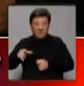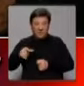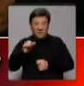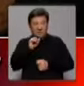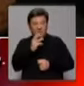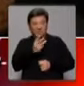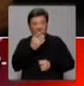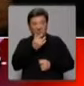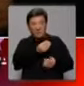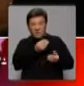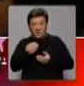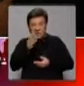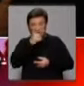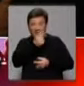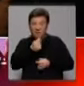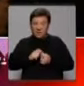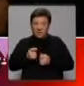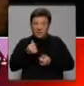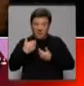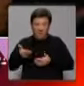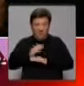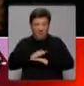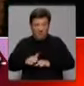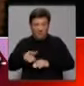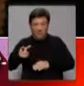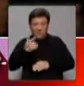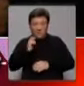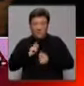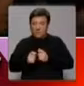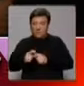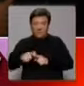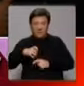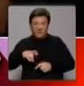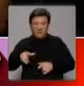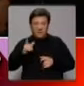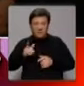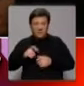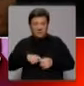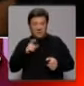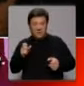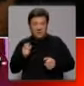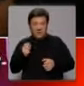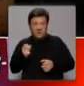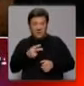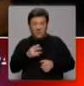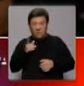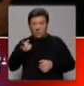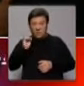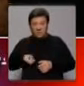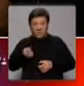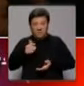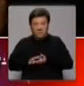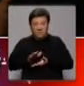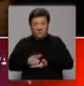troika e se a troika deixar de de dar o dinheiro eles não podem pagar salários e portanto tem que sair do euro para poder começar a imprimir dinheiro imprimir